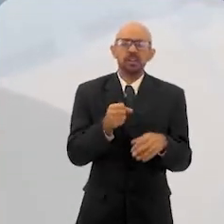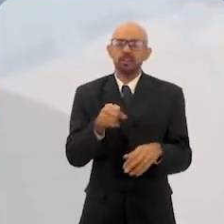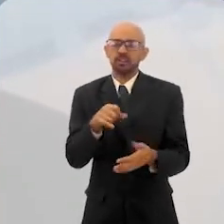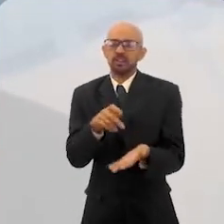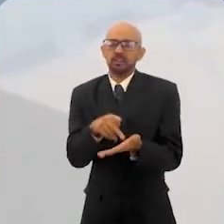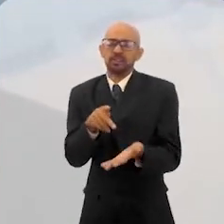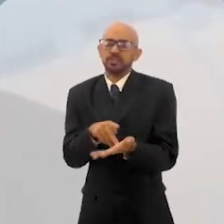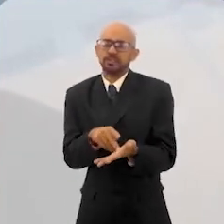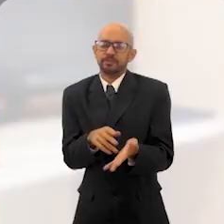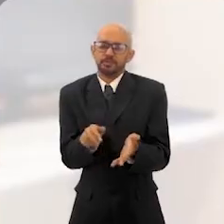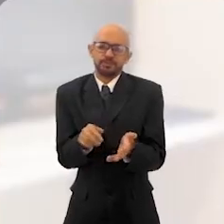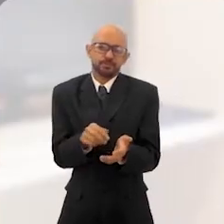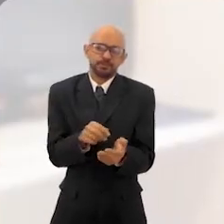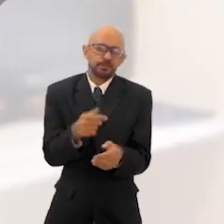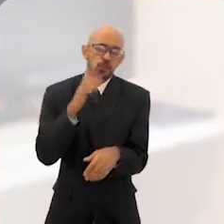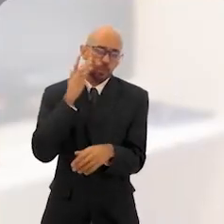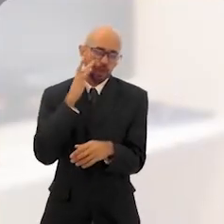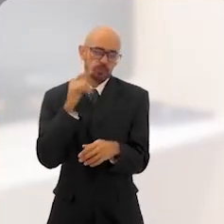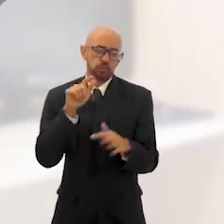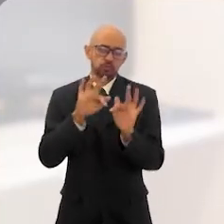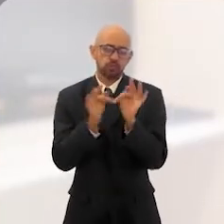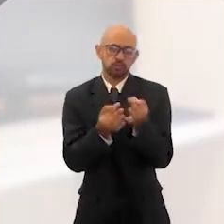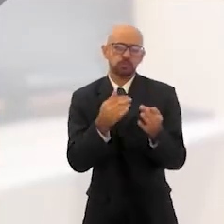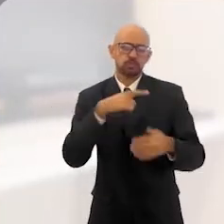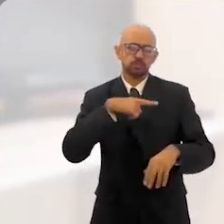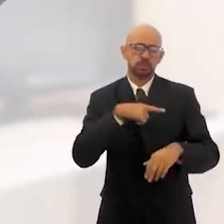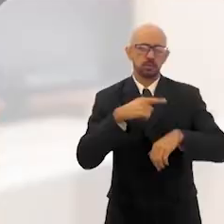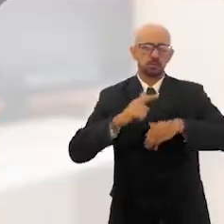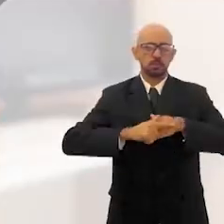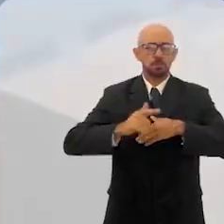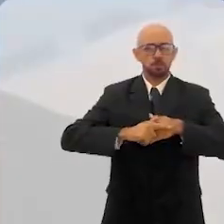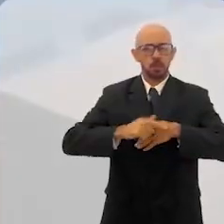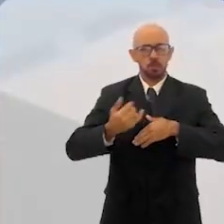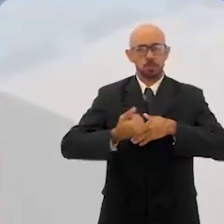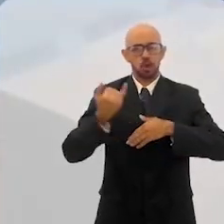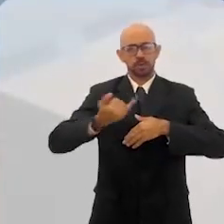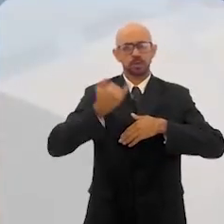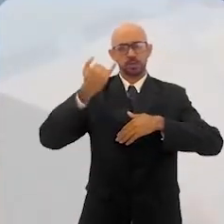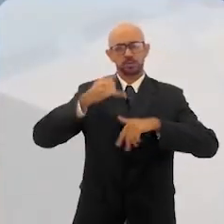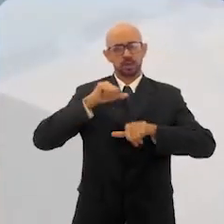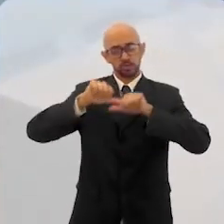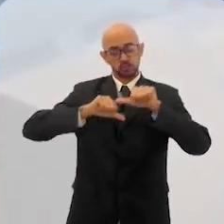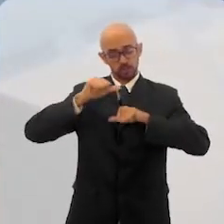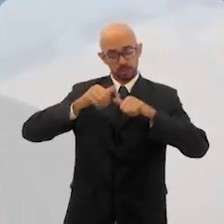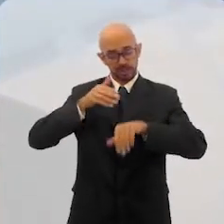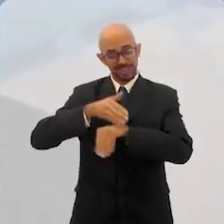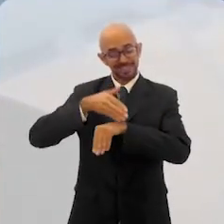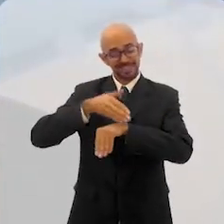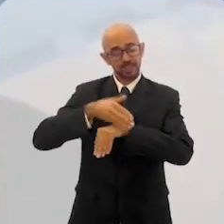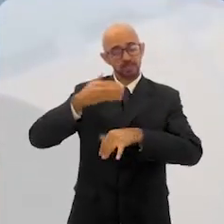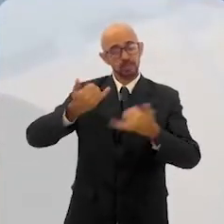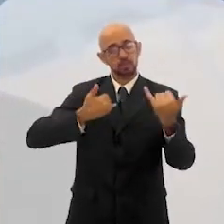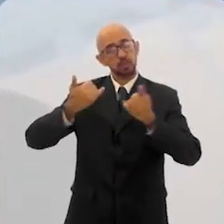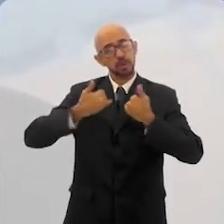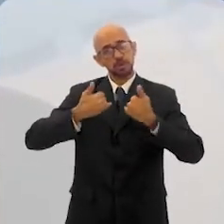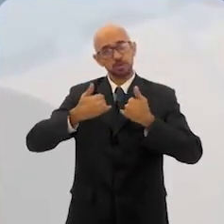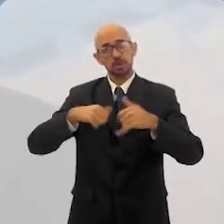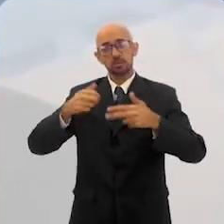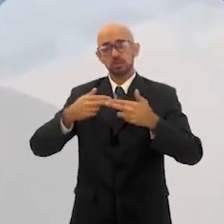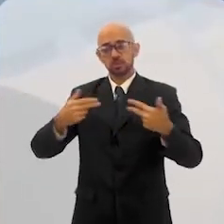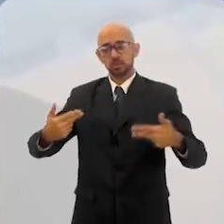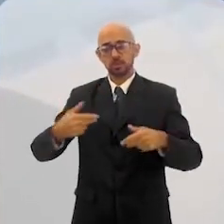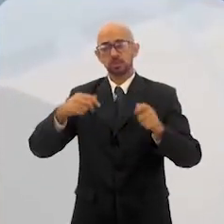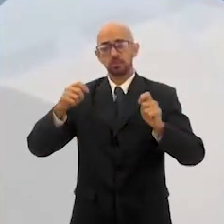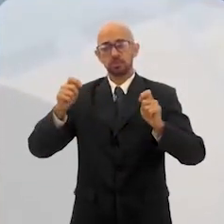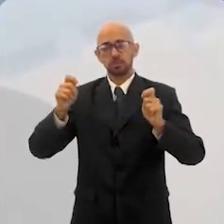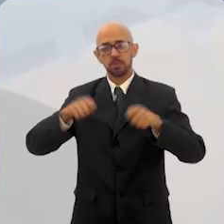um fato, né? Eu acho que os pais têm um Sim. papel importante de tentar transformar esse excesso de informação em algo que possa